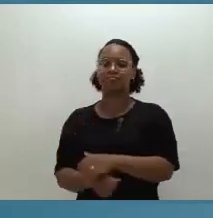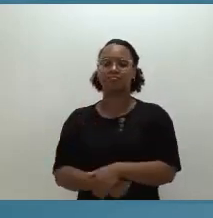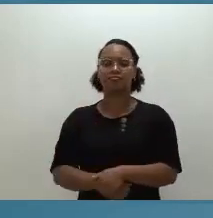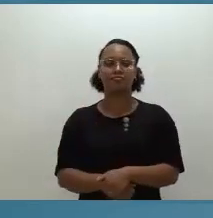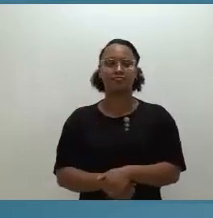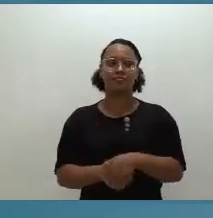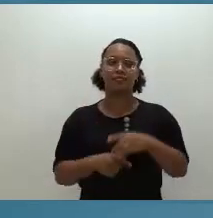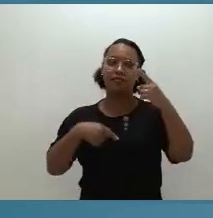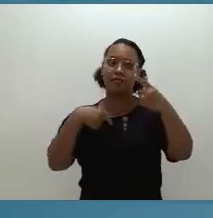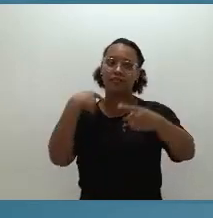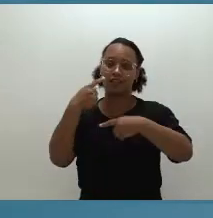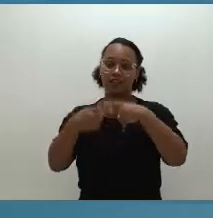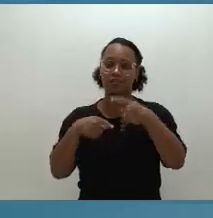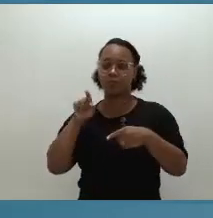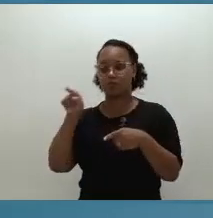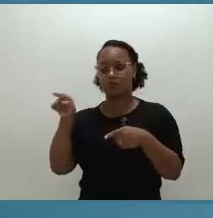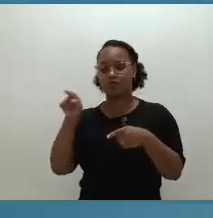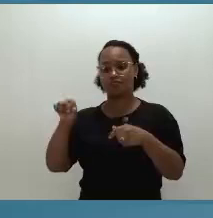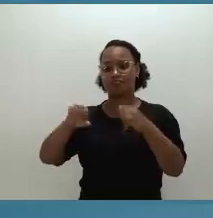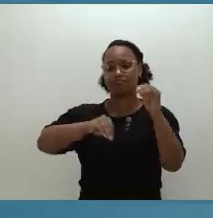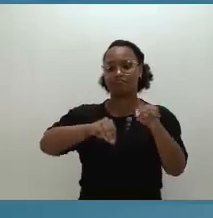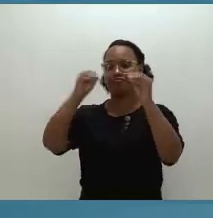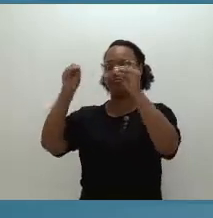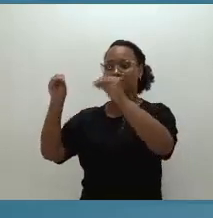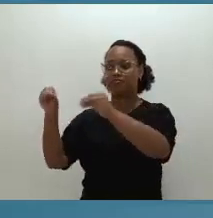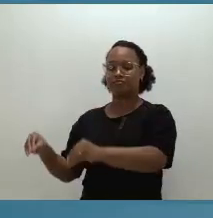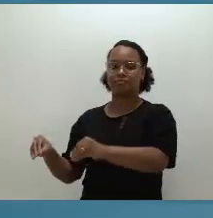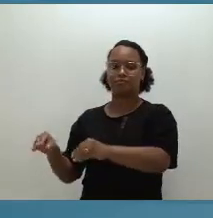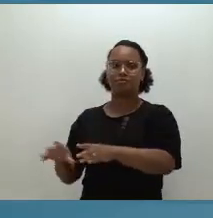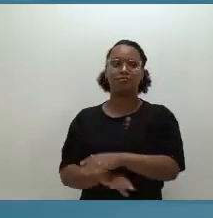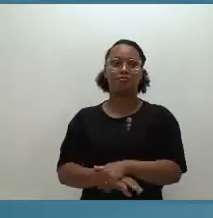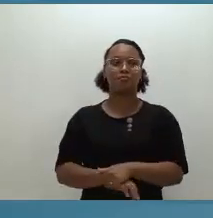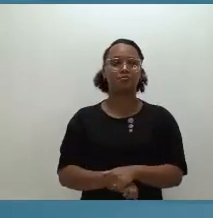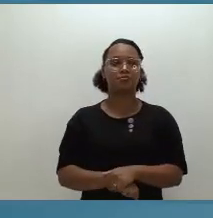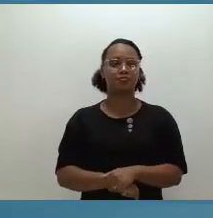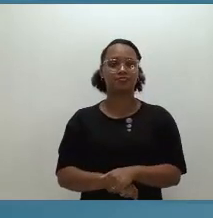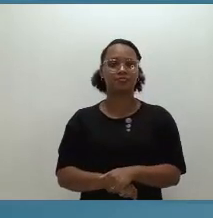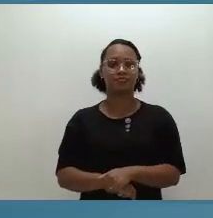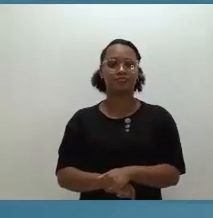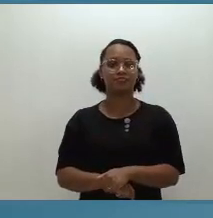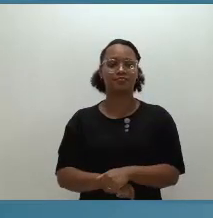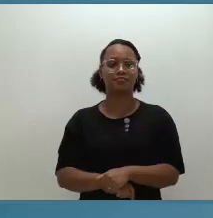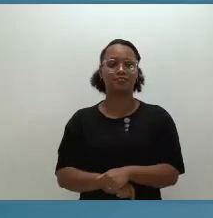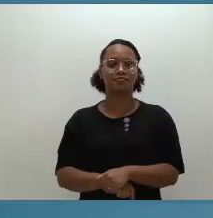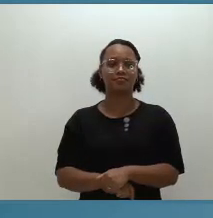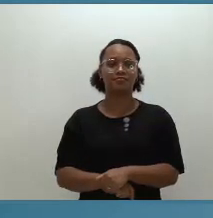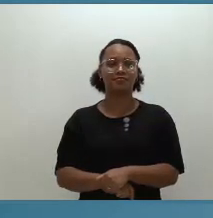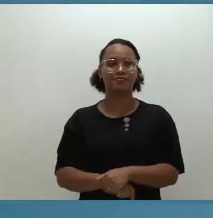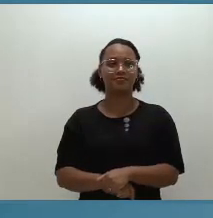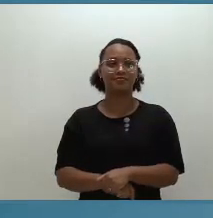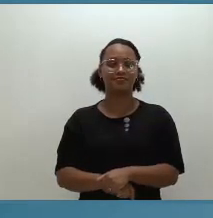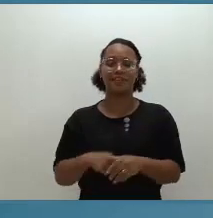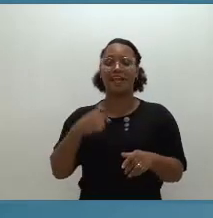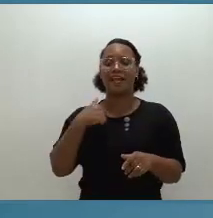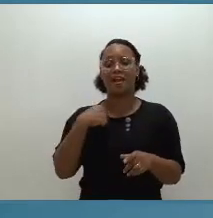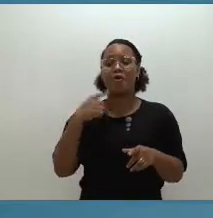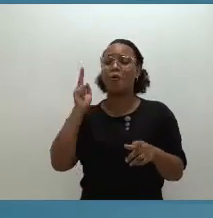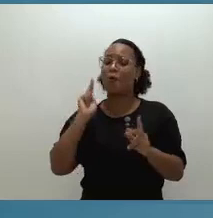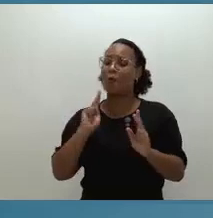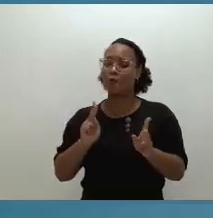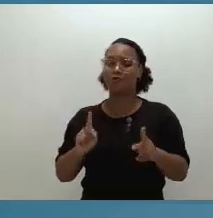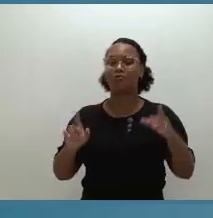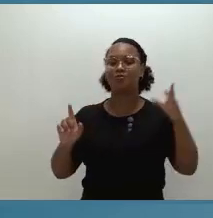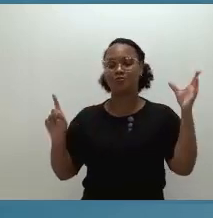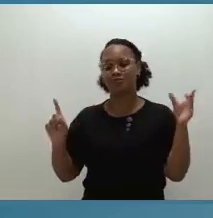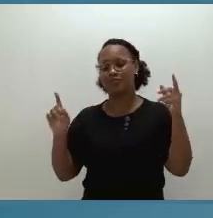Vossa Excelência passou para a execução penal. Isso, permaneci indo no seu gabinete. E me